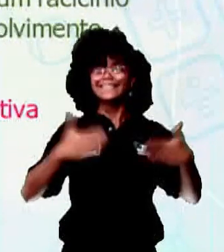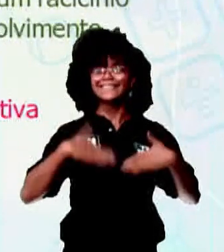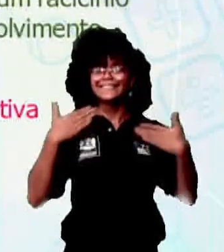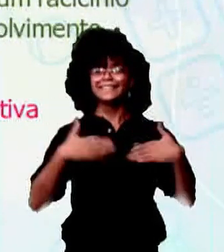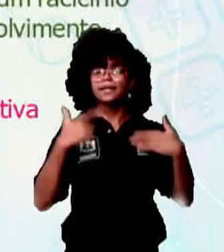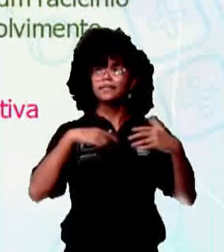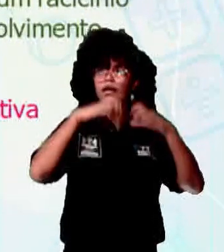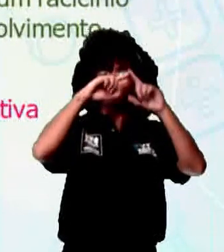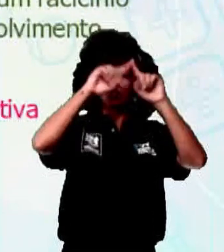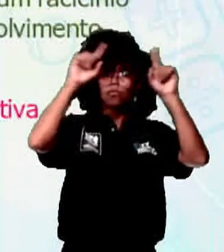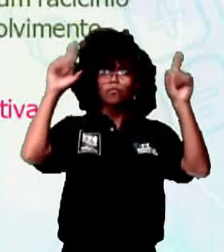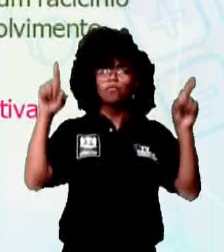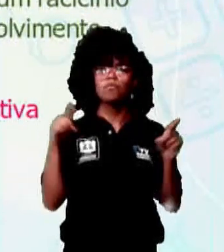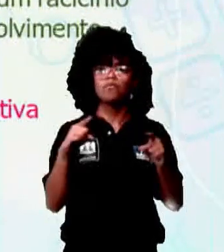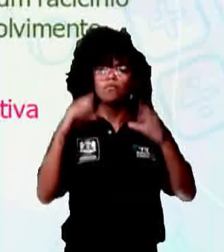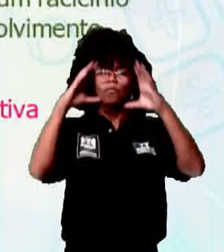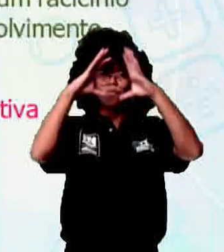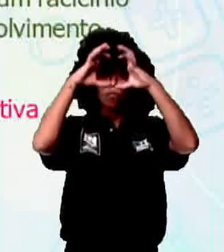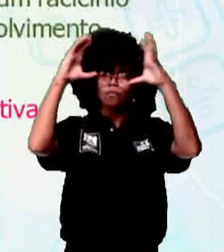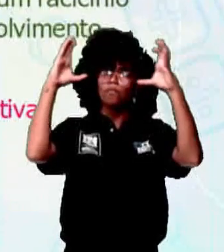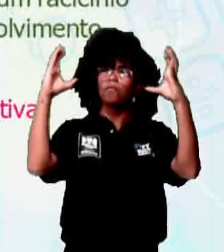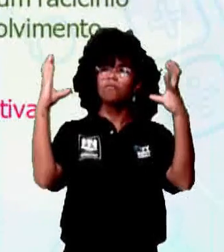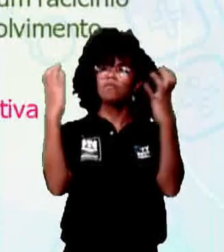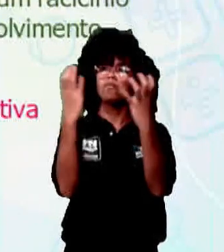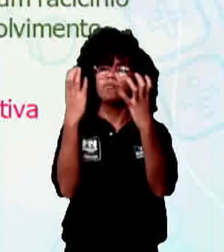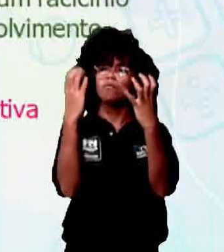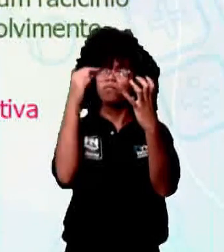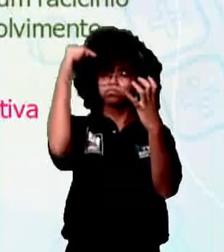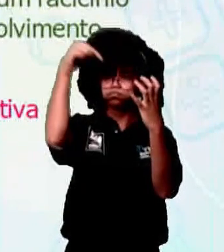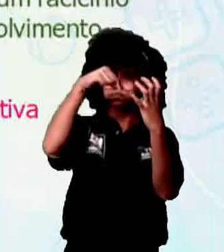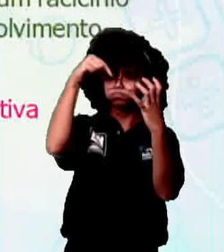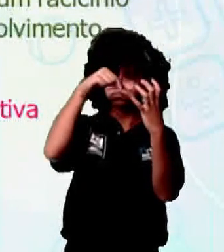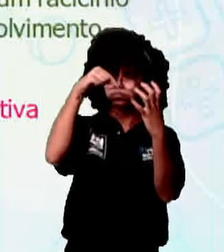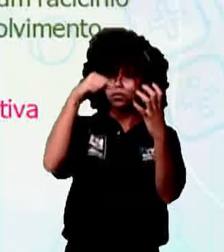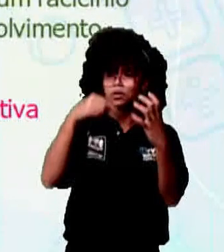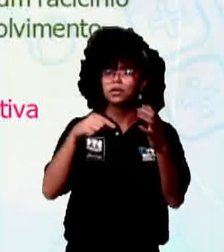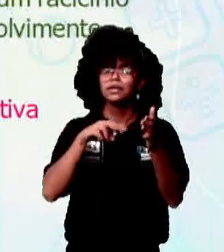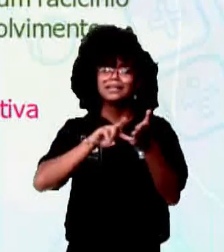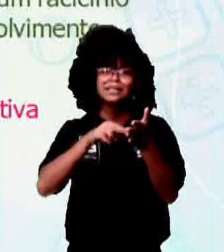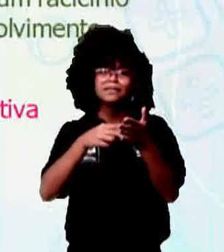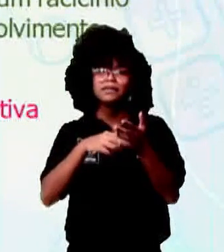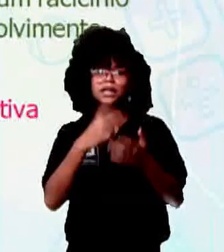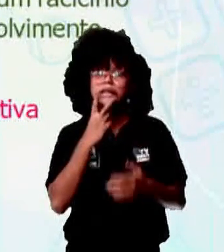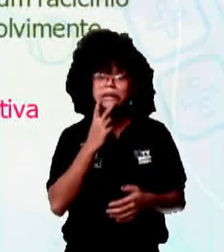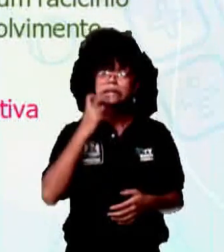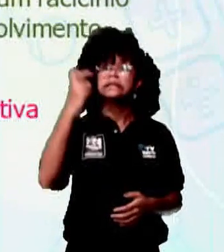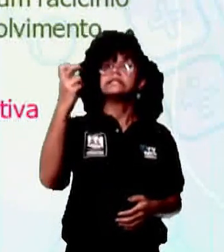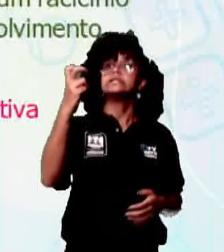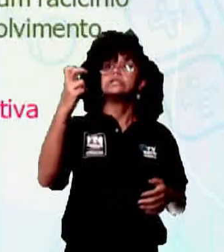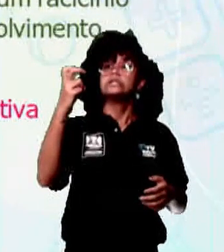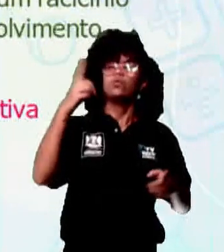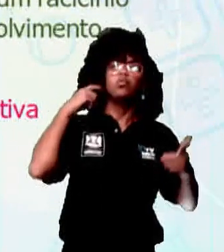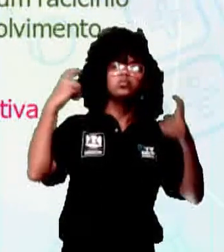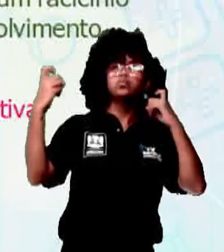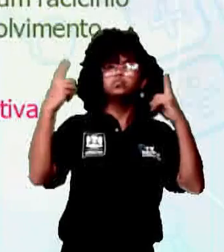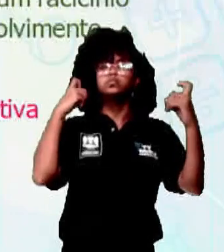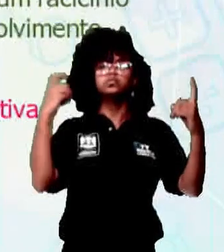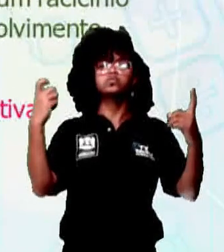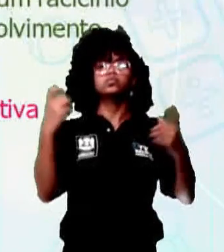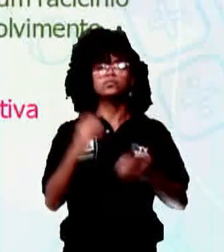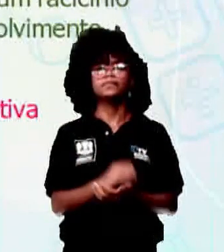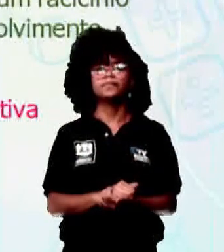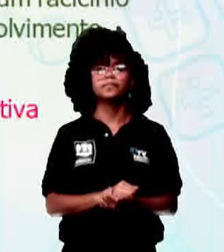balão ao redor dele, balão pontudo, mostrando aí a ideia de grito, não é, de barulho. e